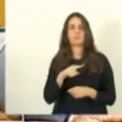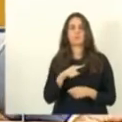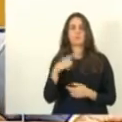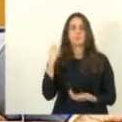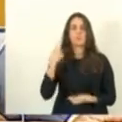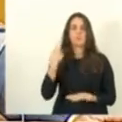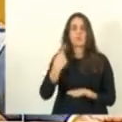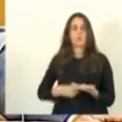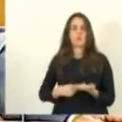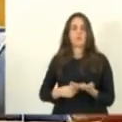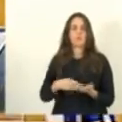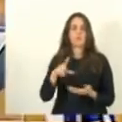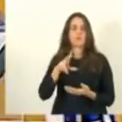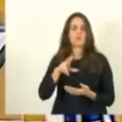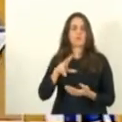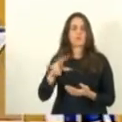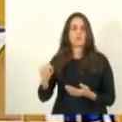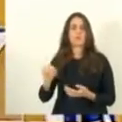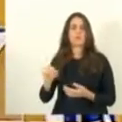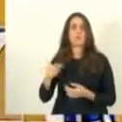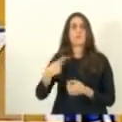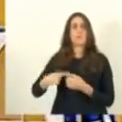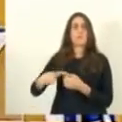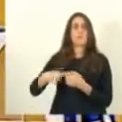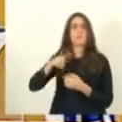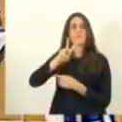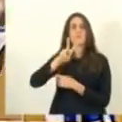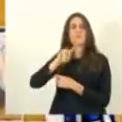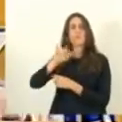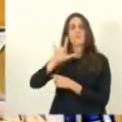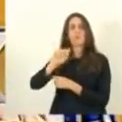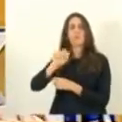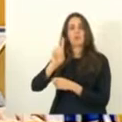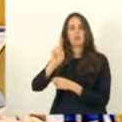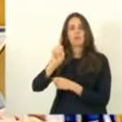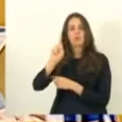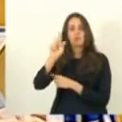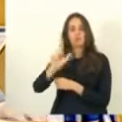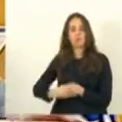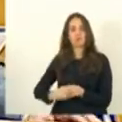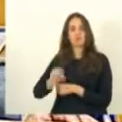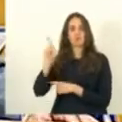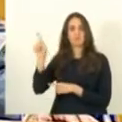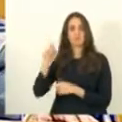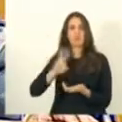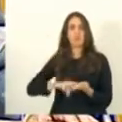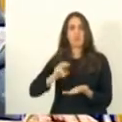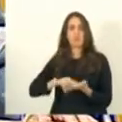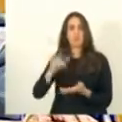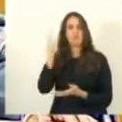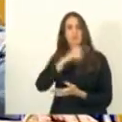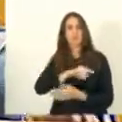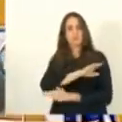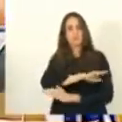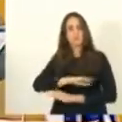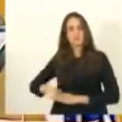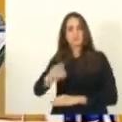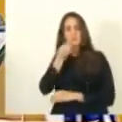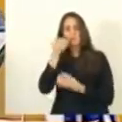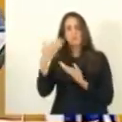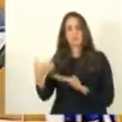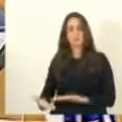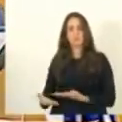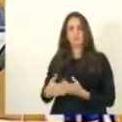confirma a cena para o asfaltamento do bairro Vila do Sul, uma conquista importante para o município de Alegre. Parabéns, sejam bem-vindos, sinta-se à